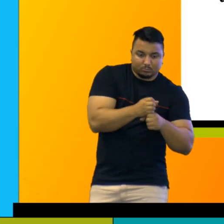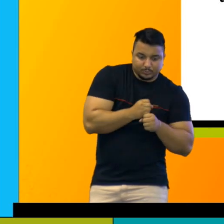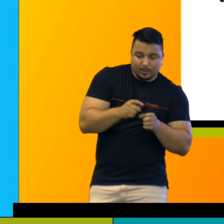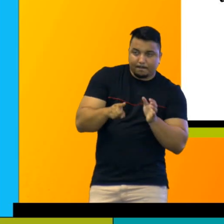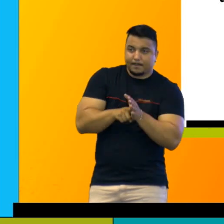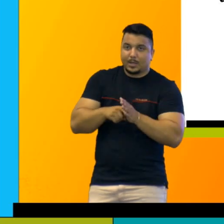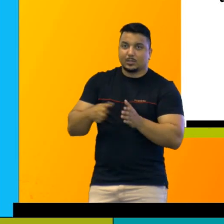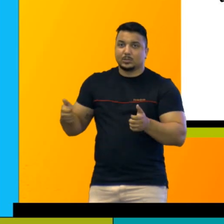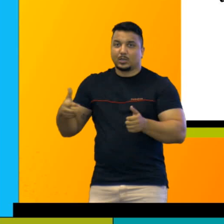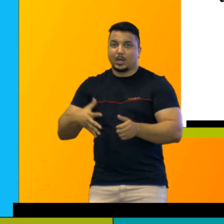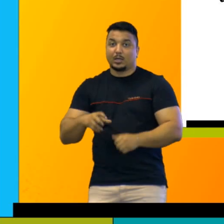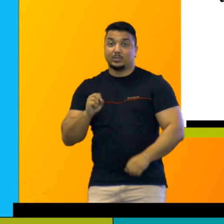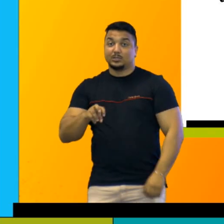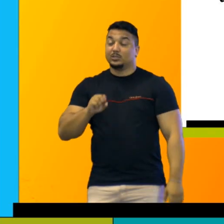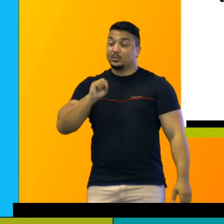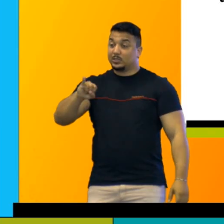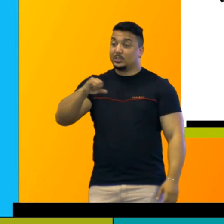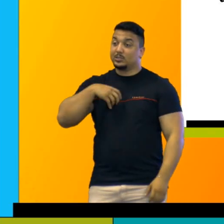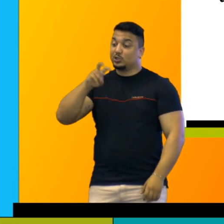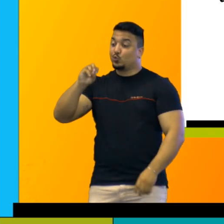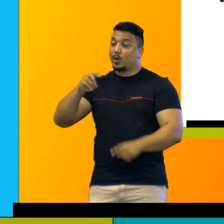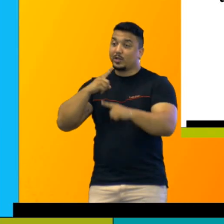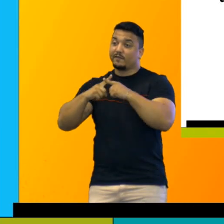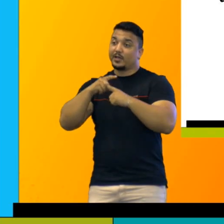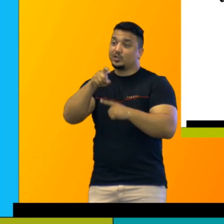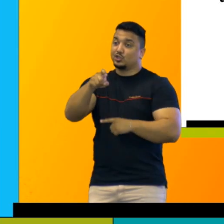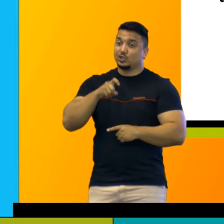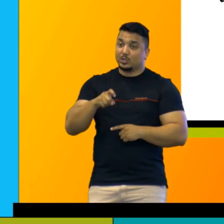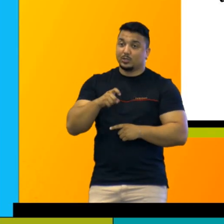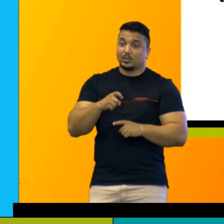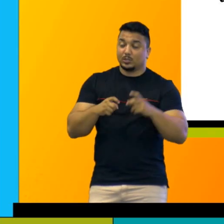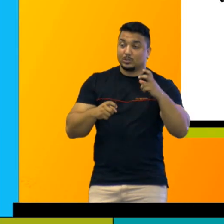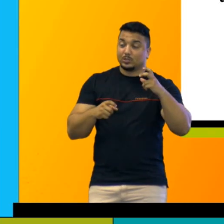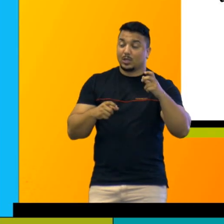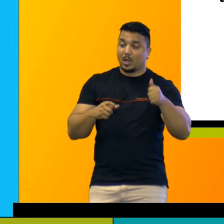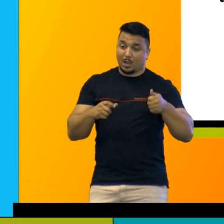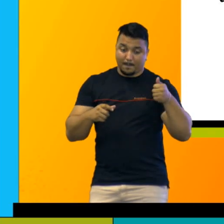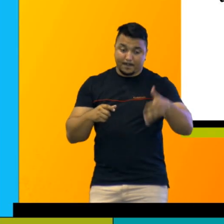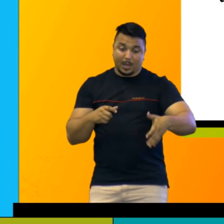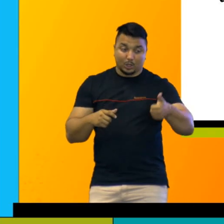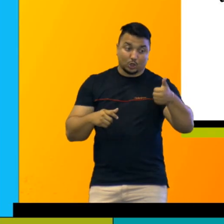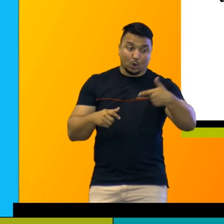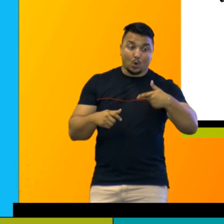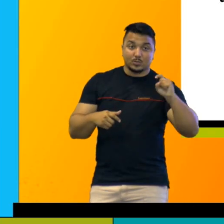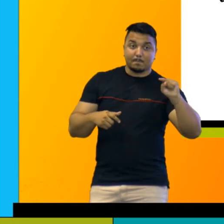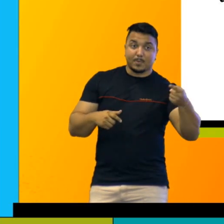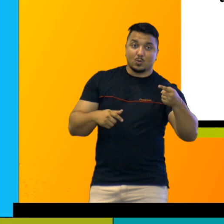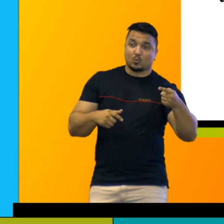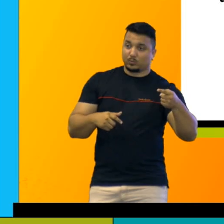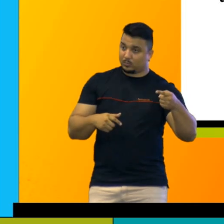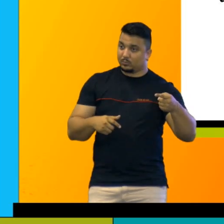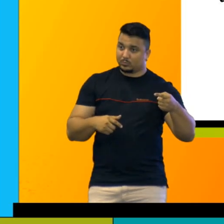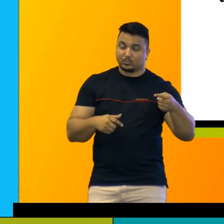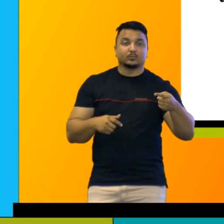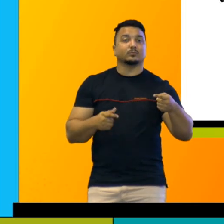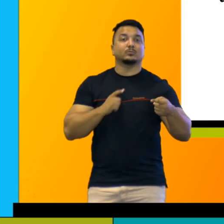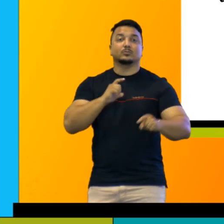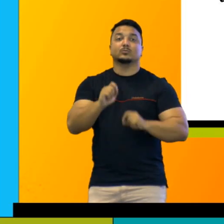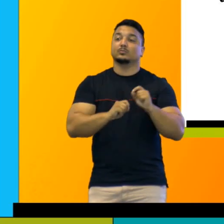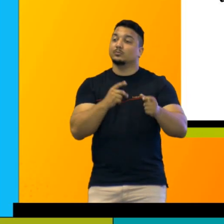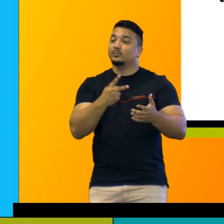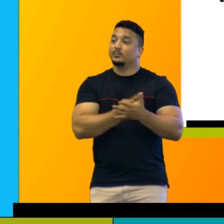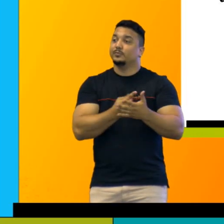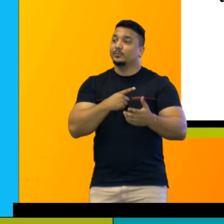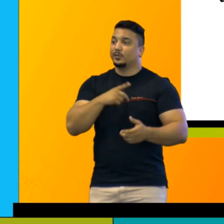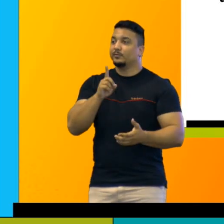a receita é 50 vezes X e o custo foi 12.000, né? 1.200 vezes 10,